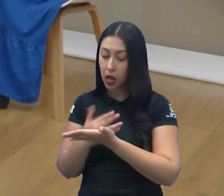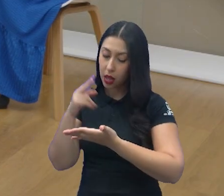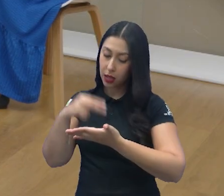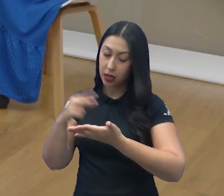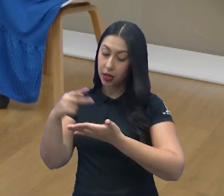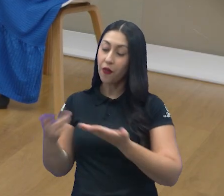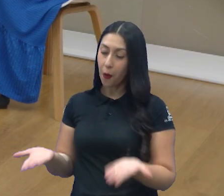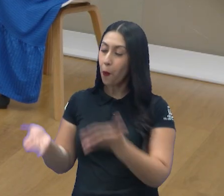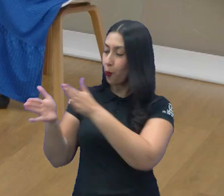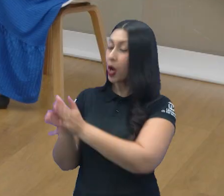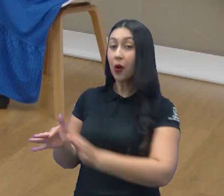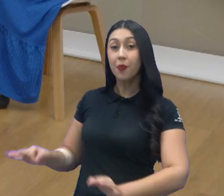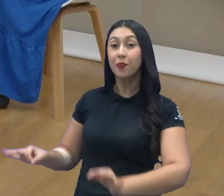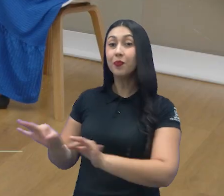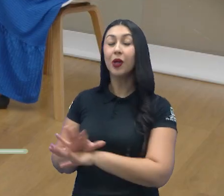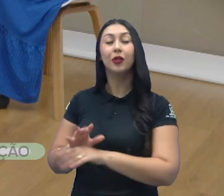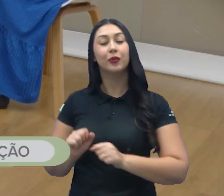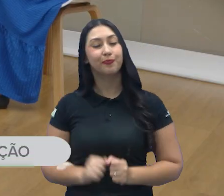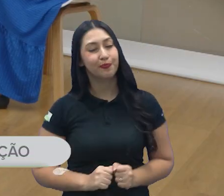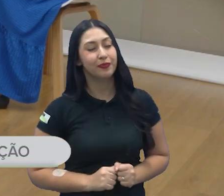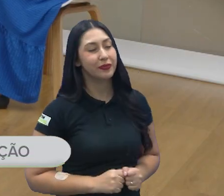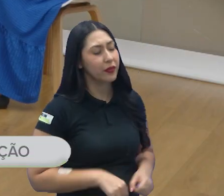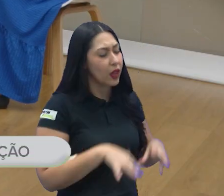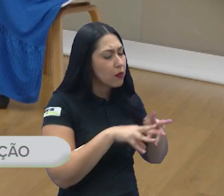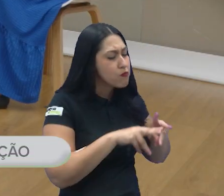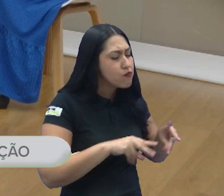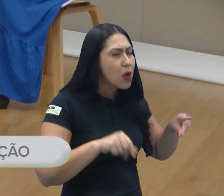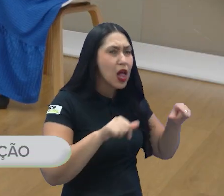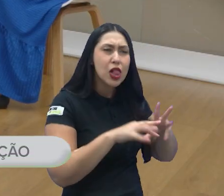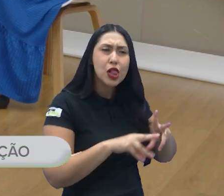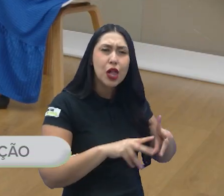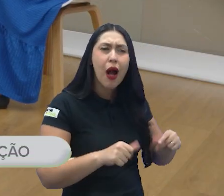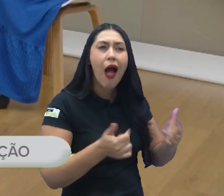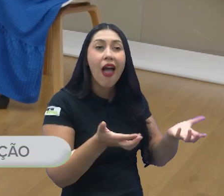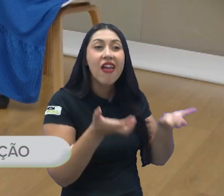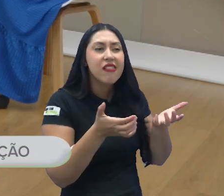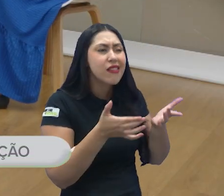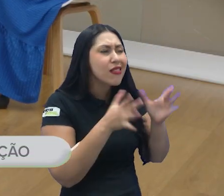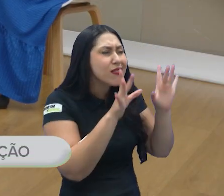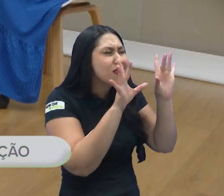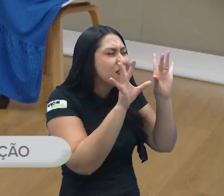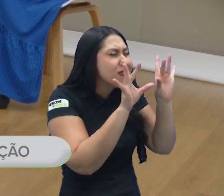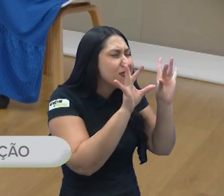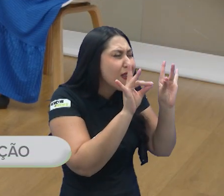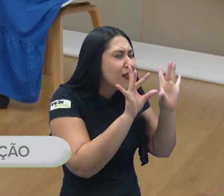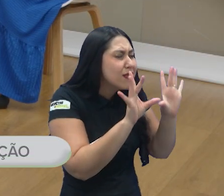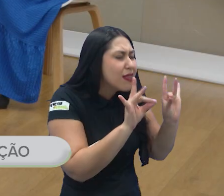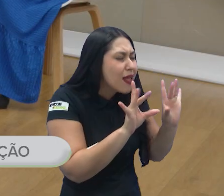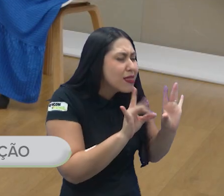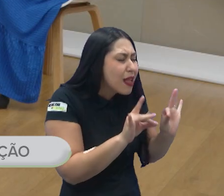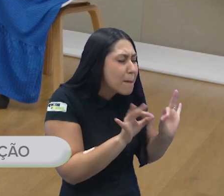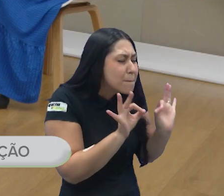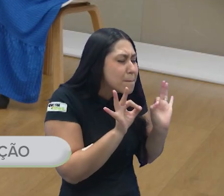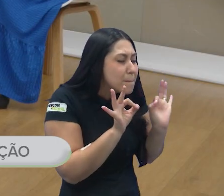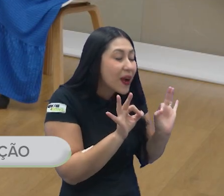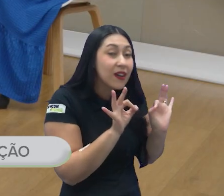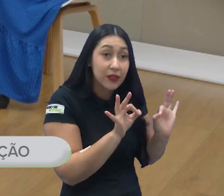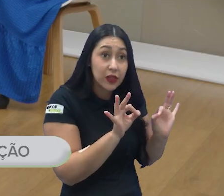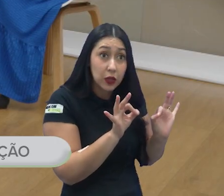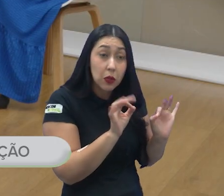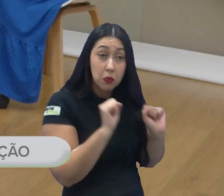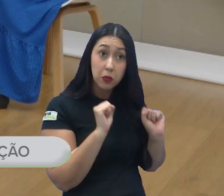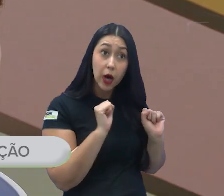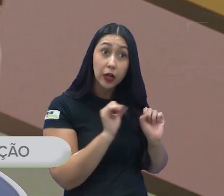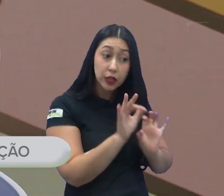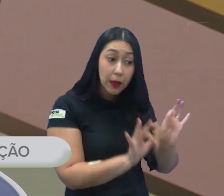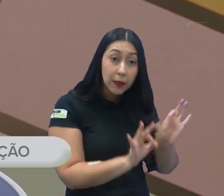perfeito. O melancólico, ele tem aquela mania de perfeccionista, que é tudo muito certinho. Dá para trabalhar essa questão também. Sim, ele é